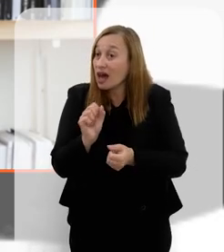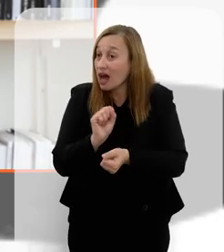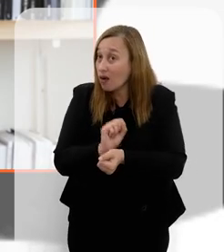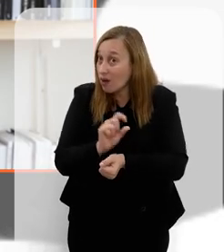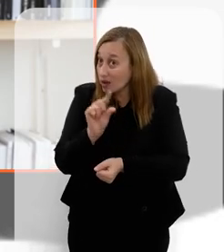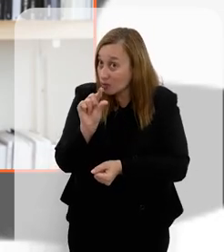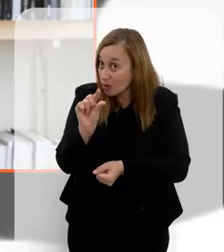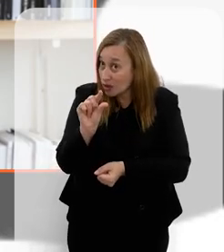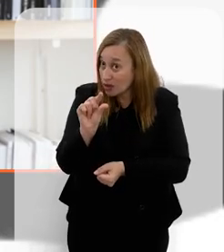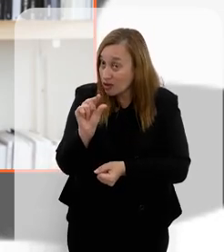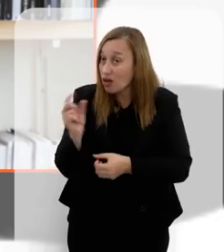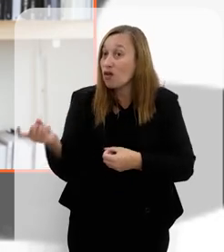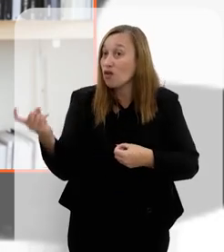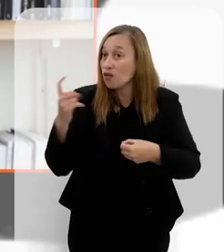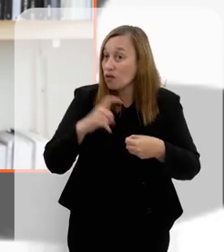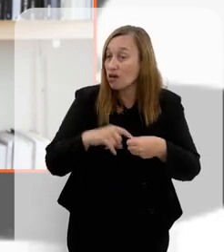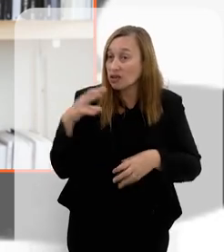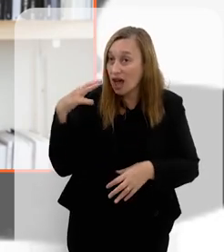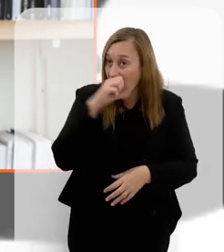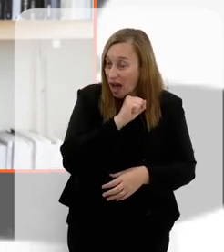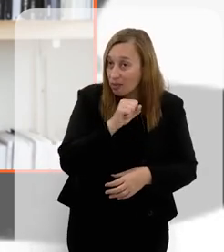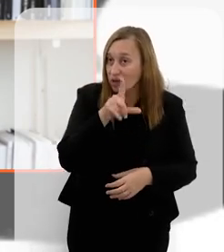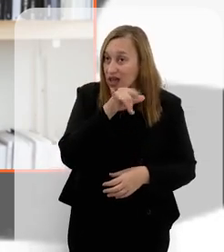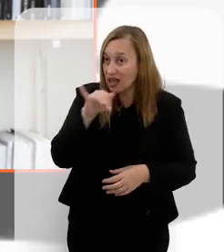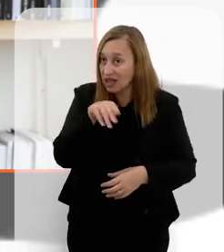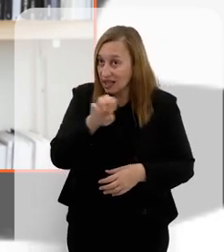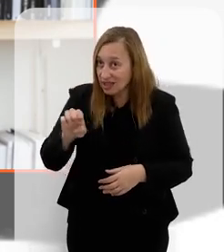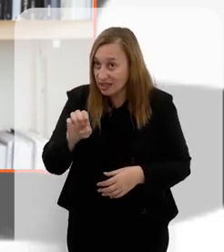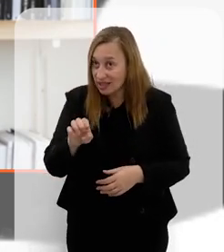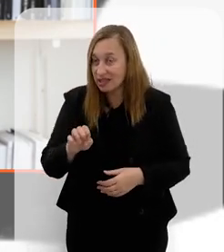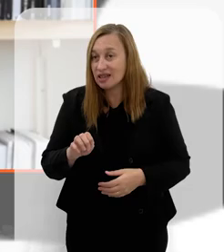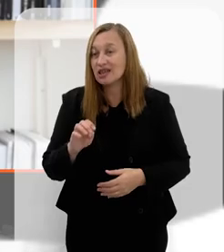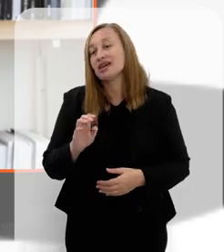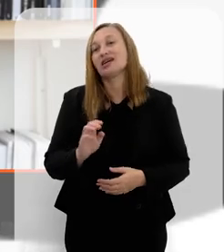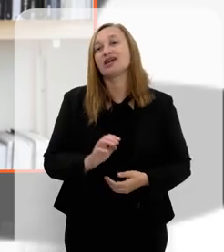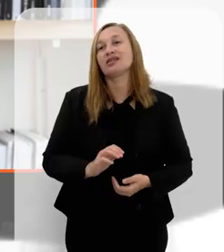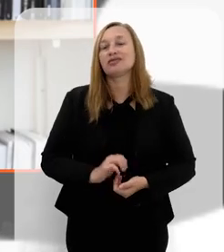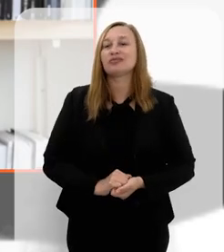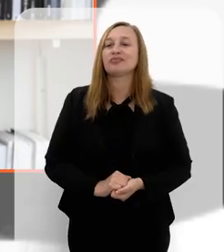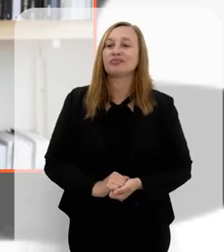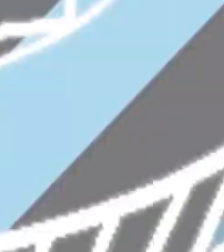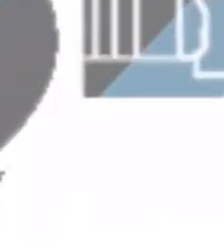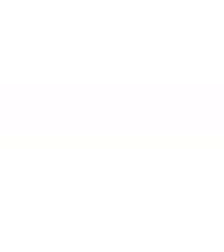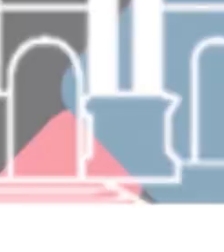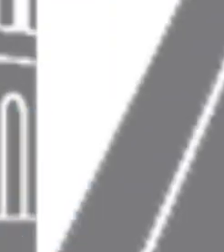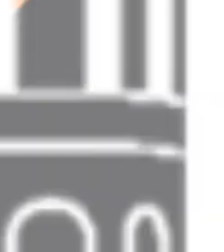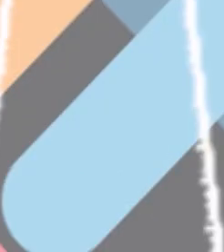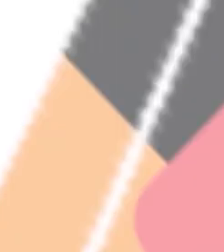coladinho com a gente, que a gente volta rapidinho com a Liliana Lindenberg. Até logo!